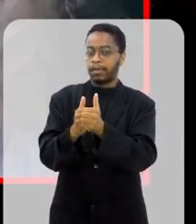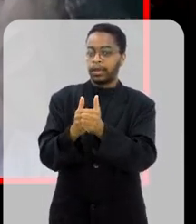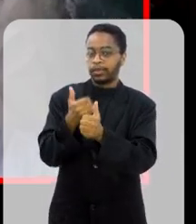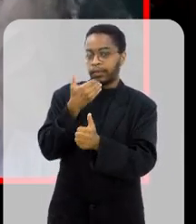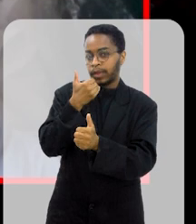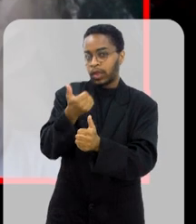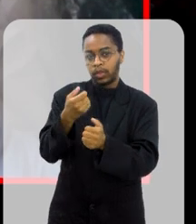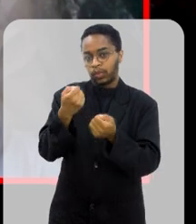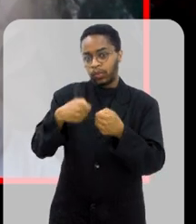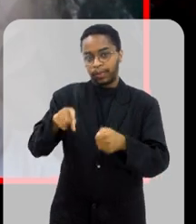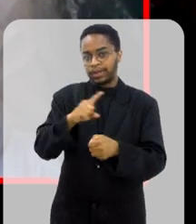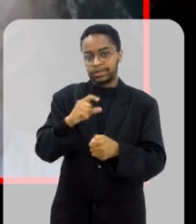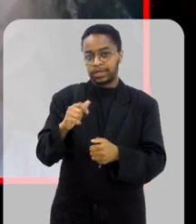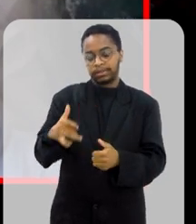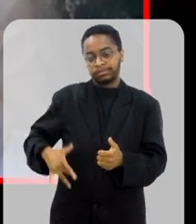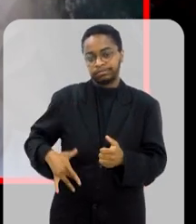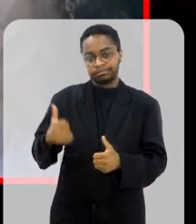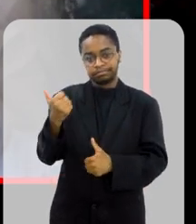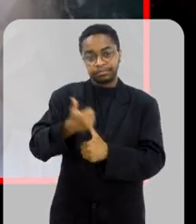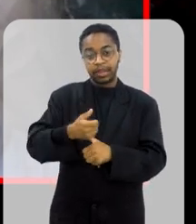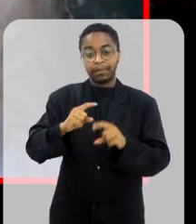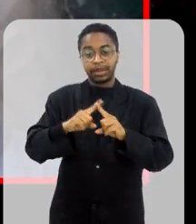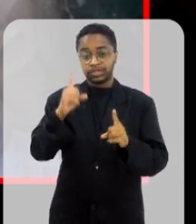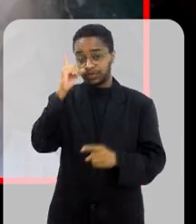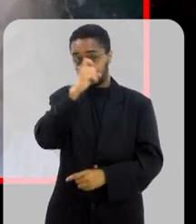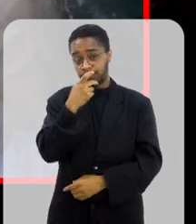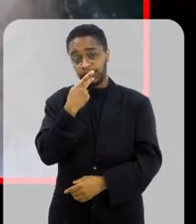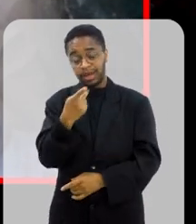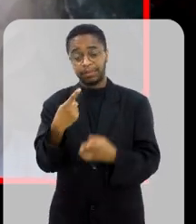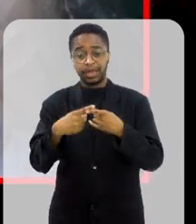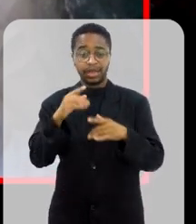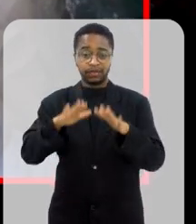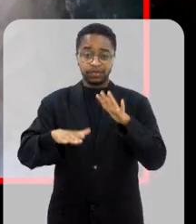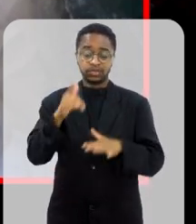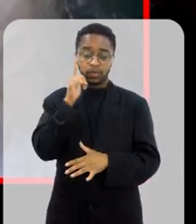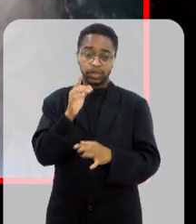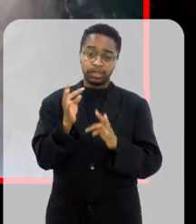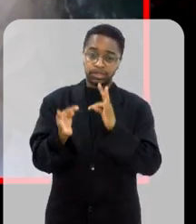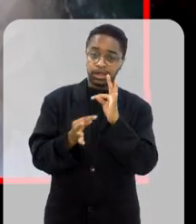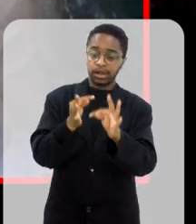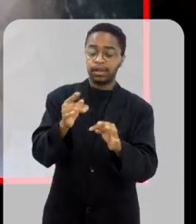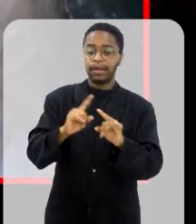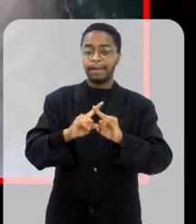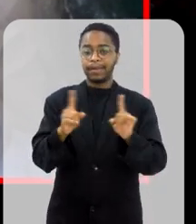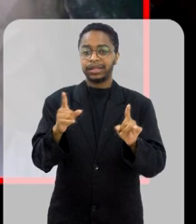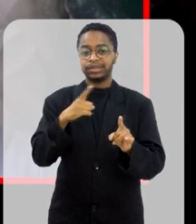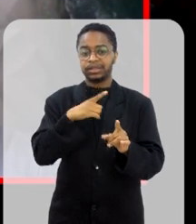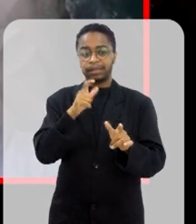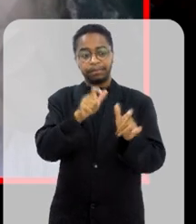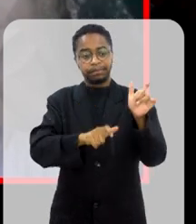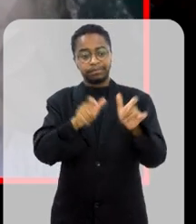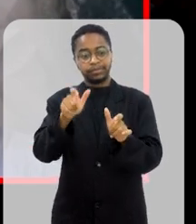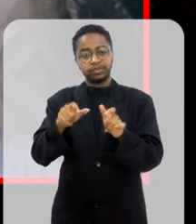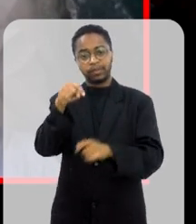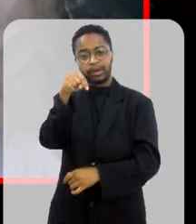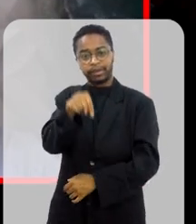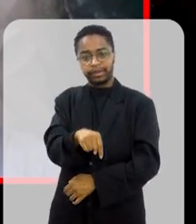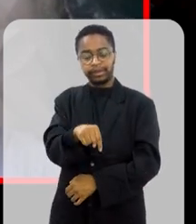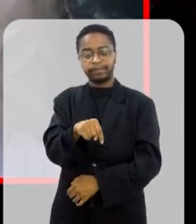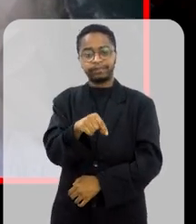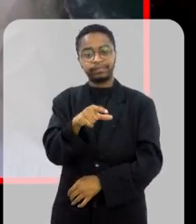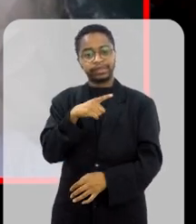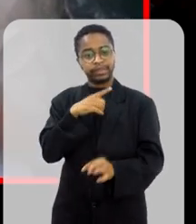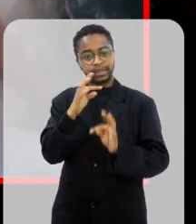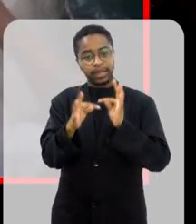perto, assim, não chegasse a isso. Mas é muito difícil dizer, porque mesmo às vezes tratando, a gente pega pacientes aqui no ambulatório na